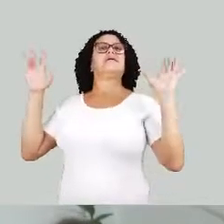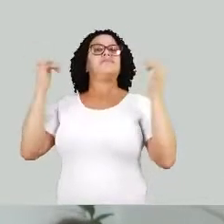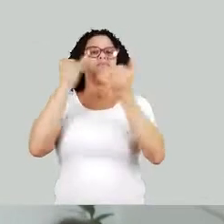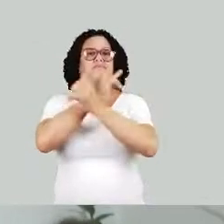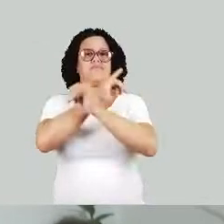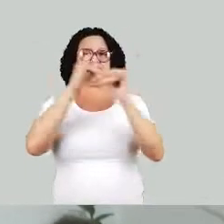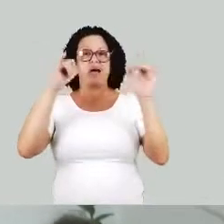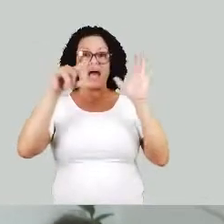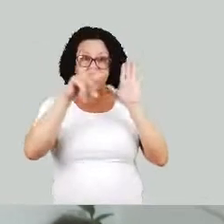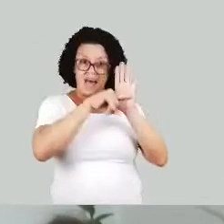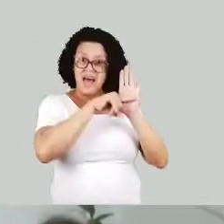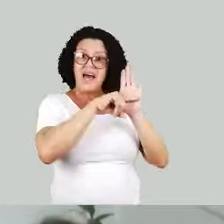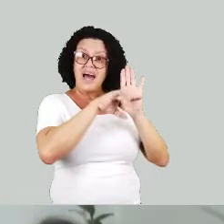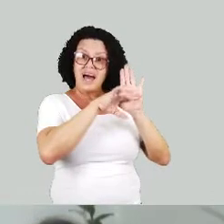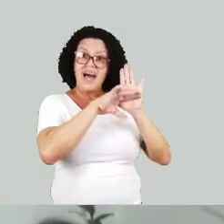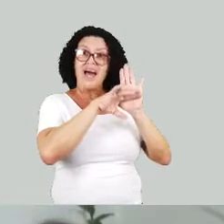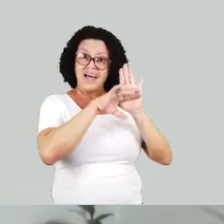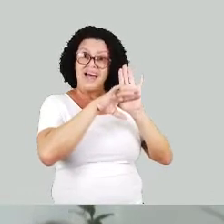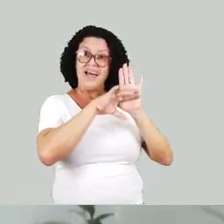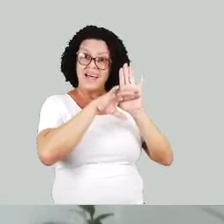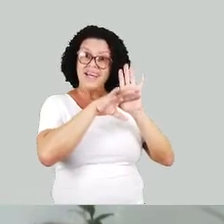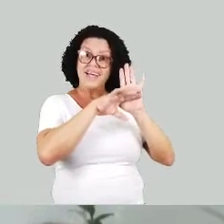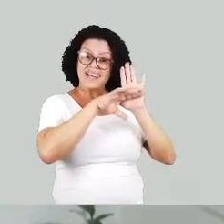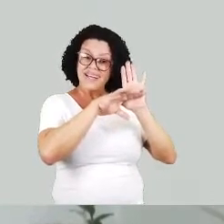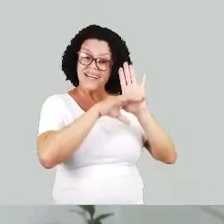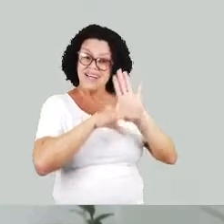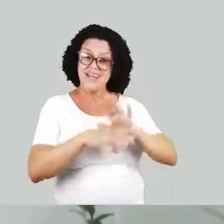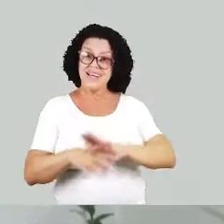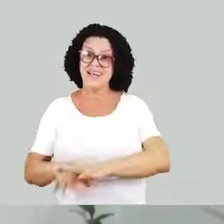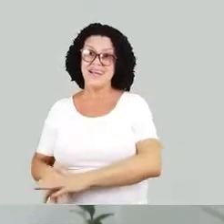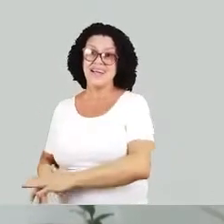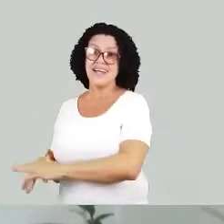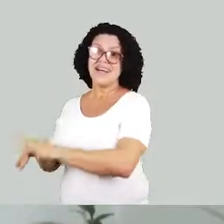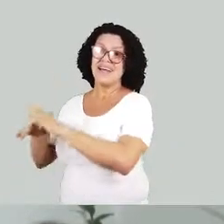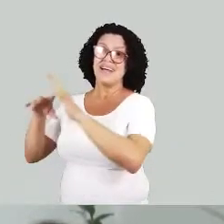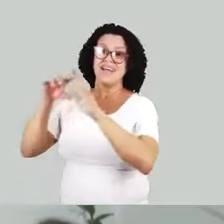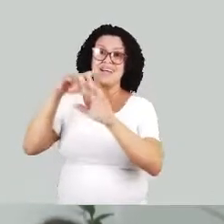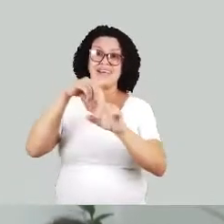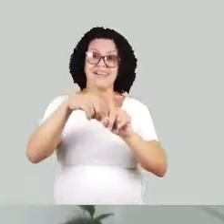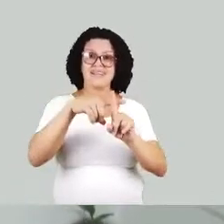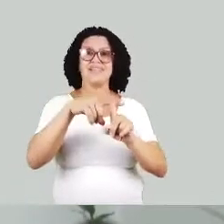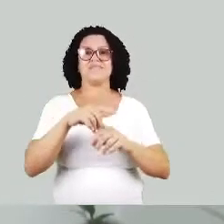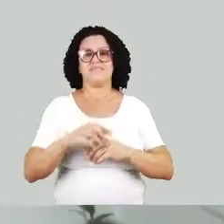energia negativa a qual você escolheu ficar ligado.